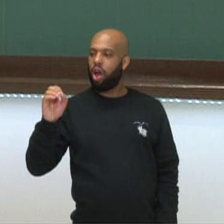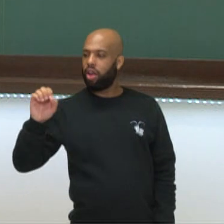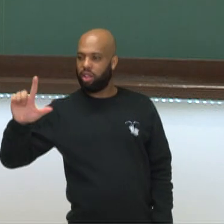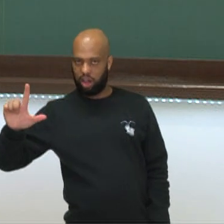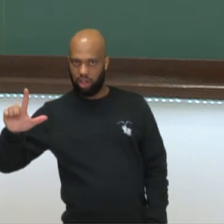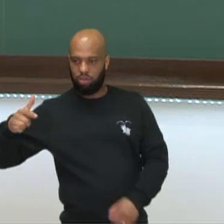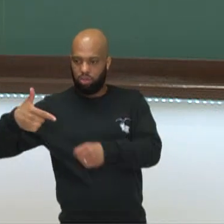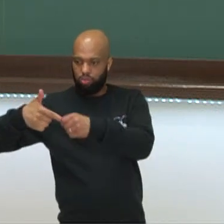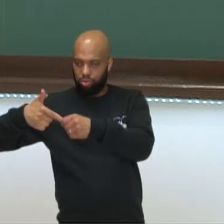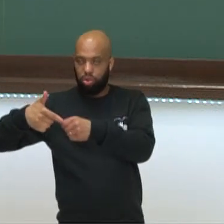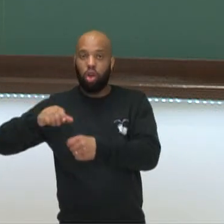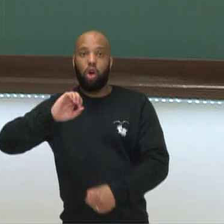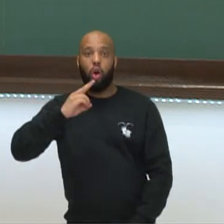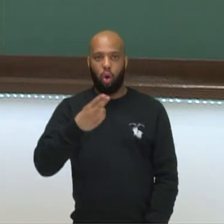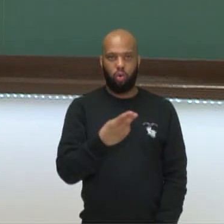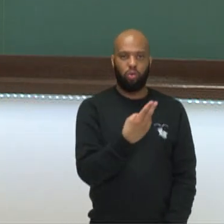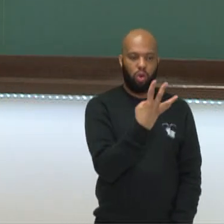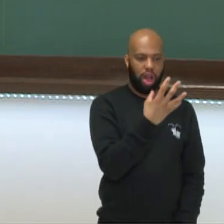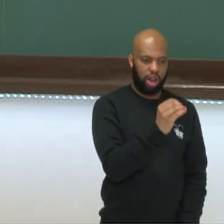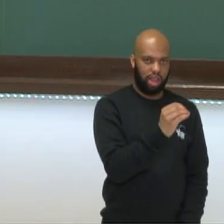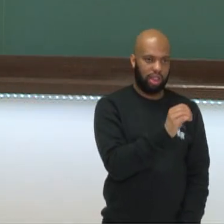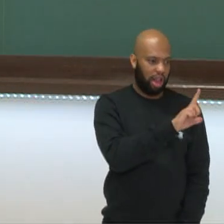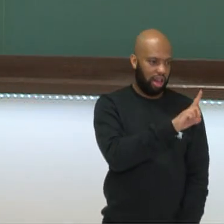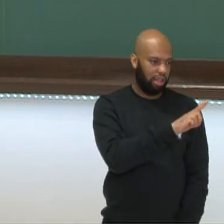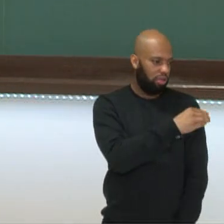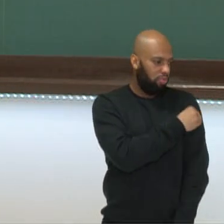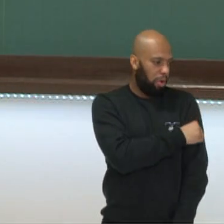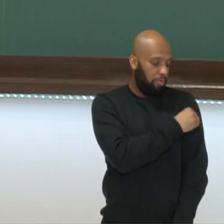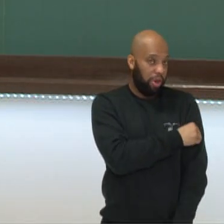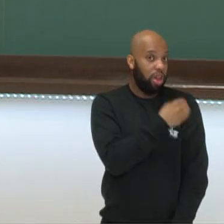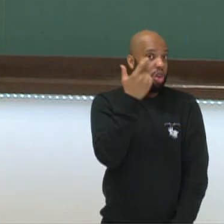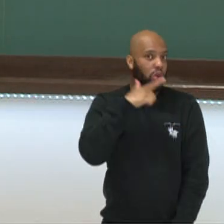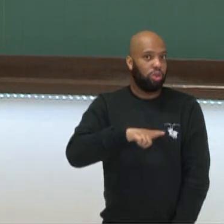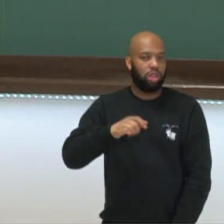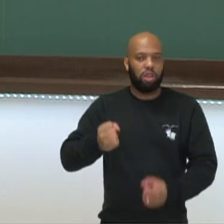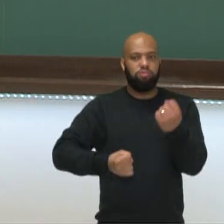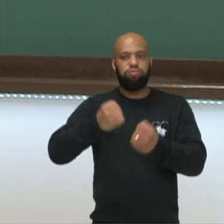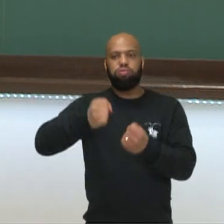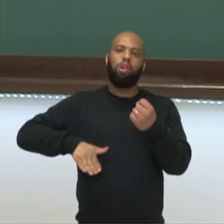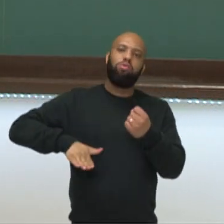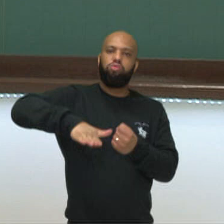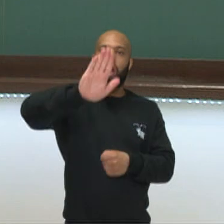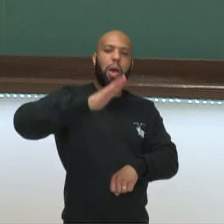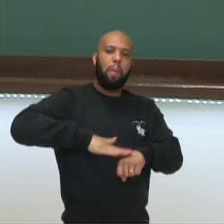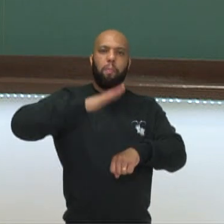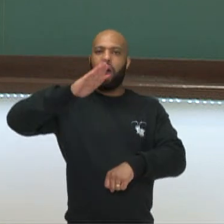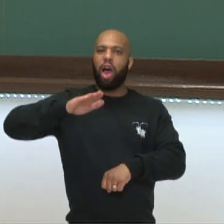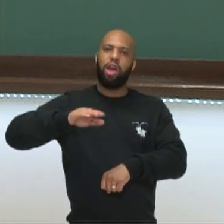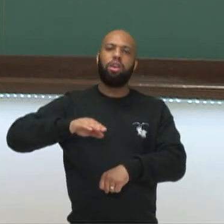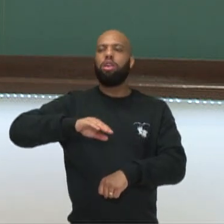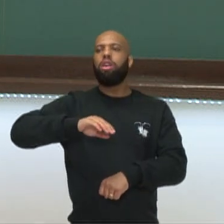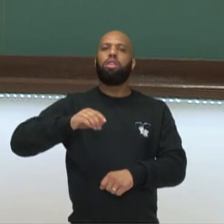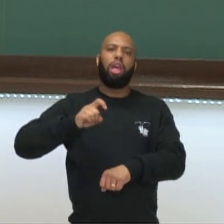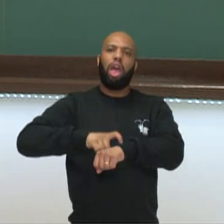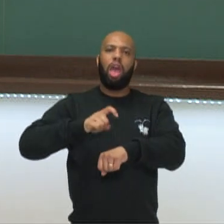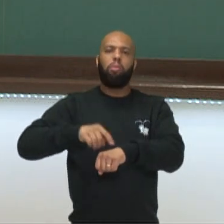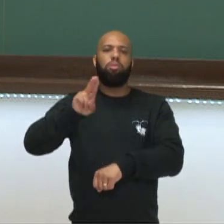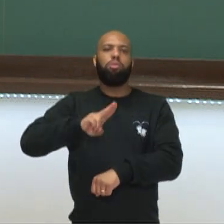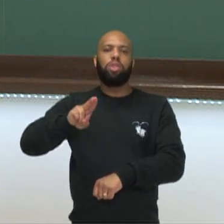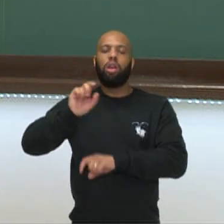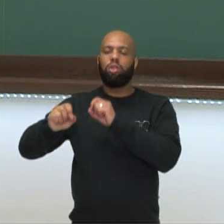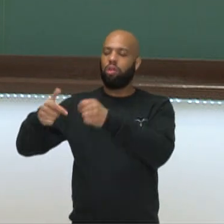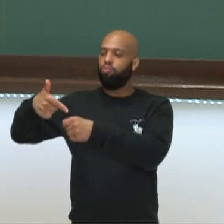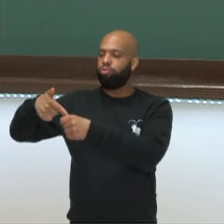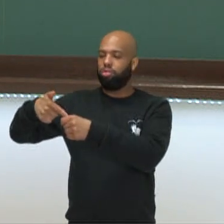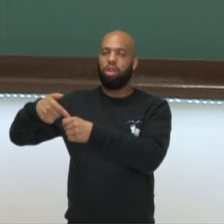seu automóvel, evidentemente você vai conseguir andar mais com gasolina, por causa do seu poder calorífico.